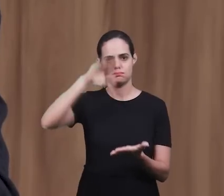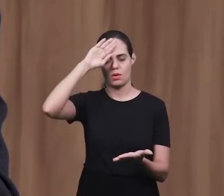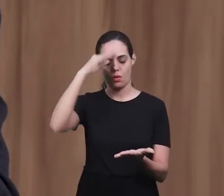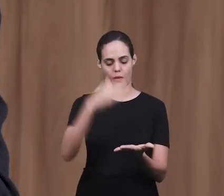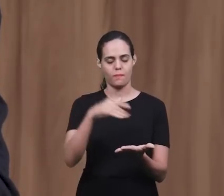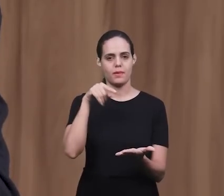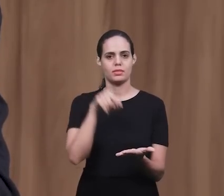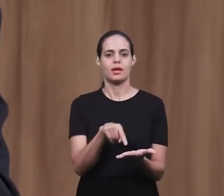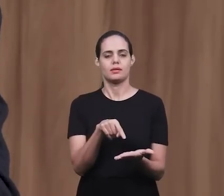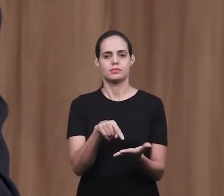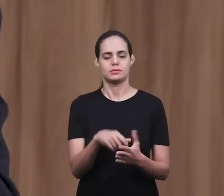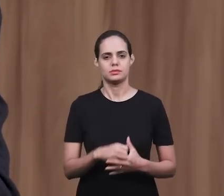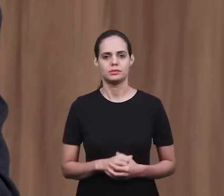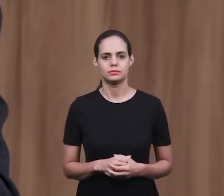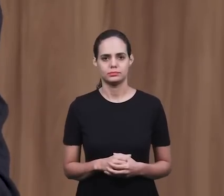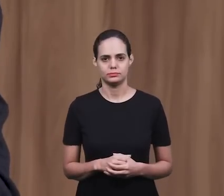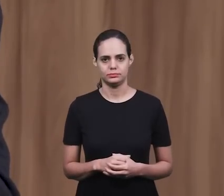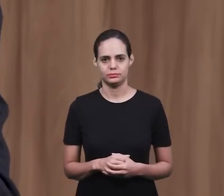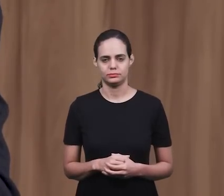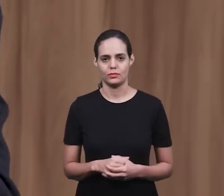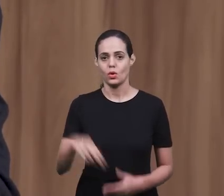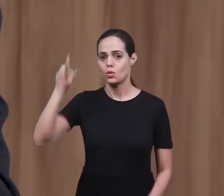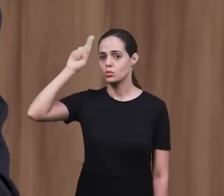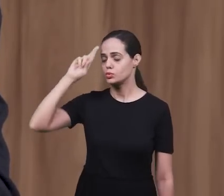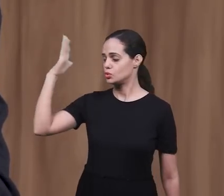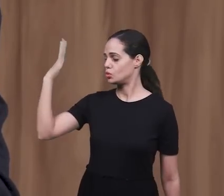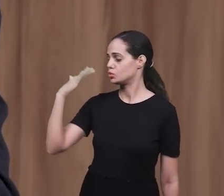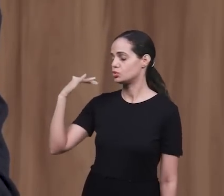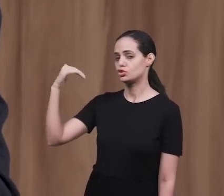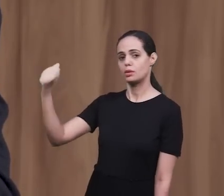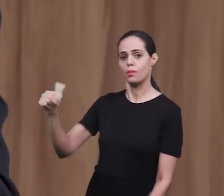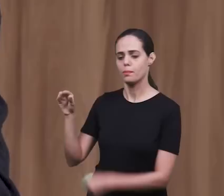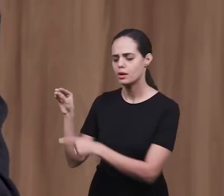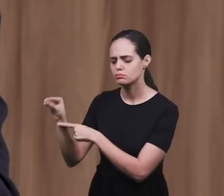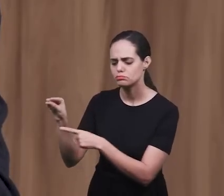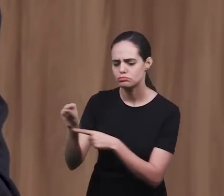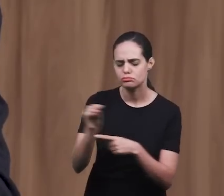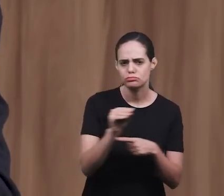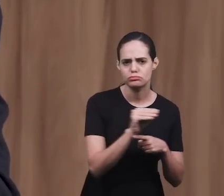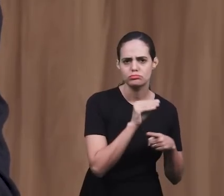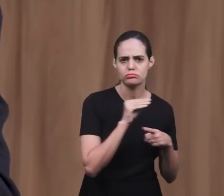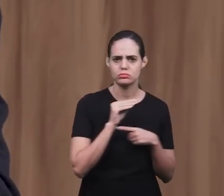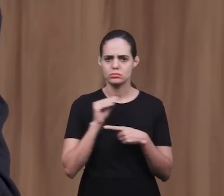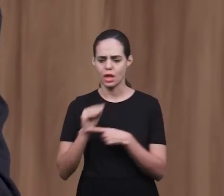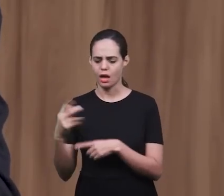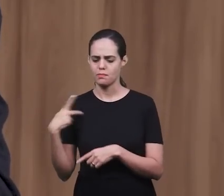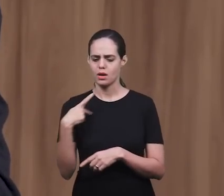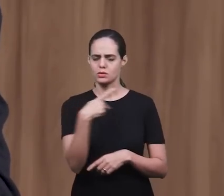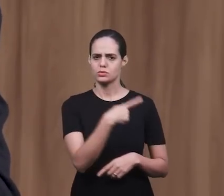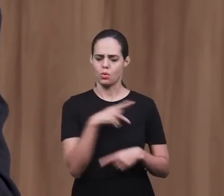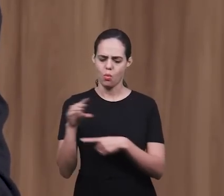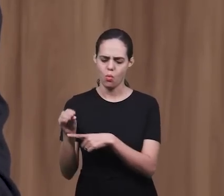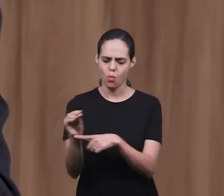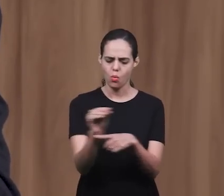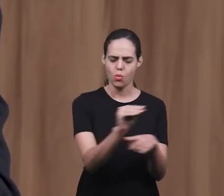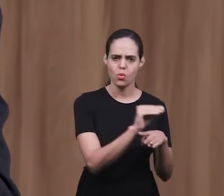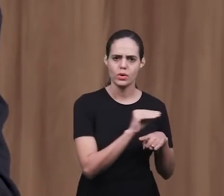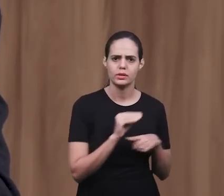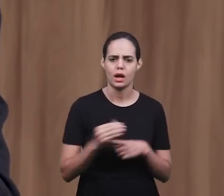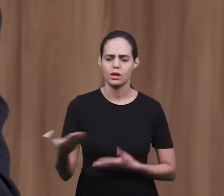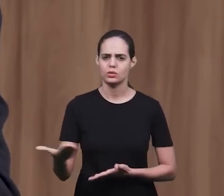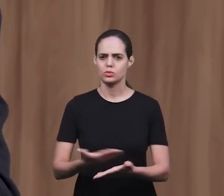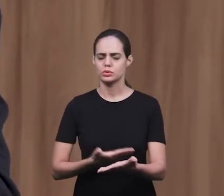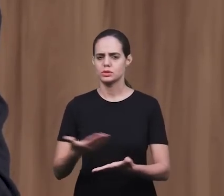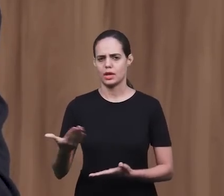pastorear. Foi a prova que o Senhor Jesus pediu a Pedro. Quando Jesus disse